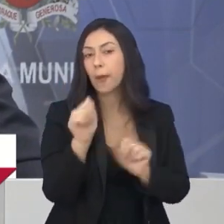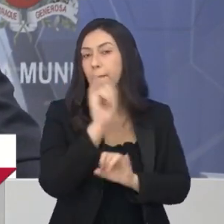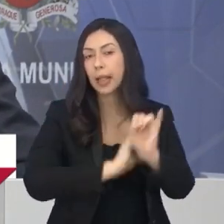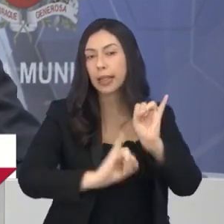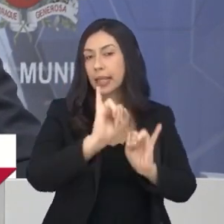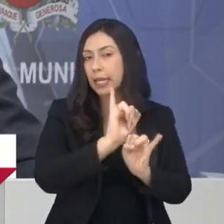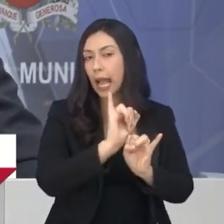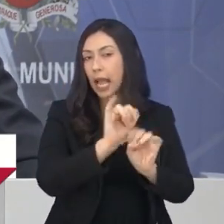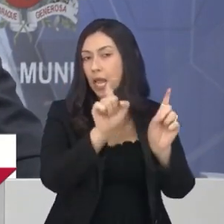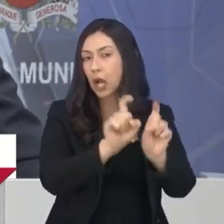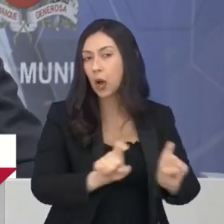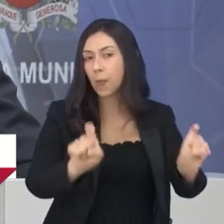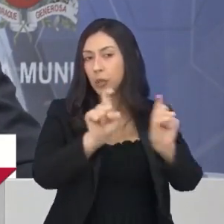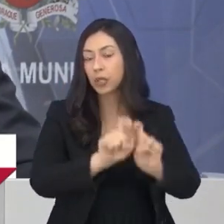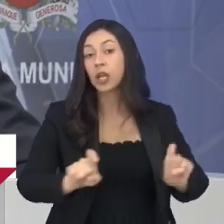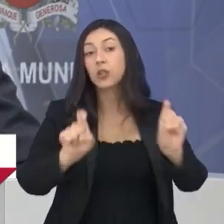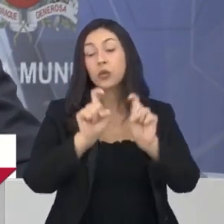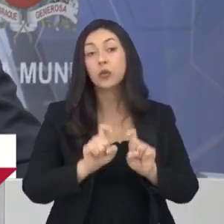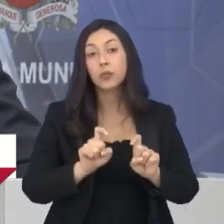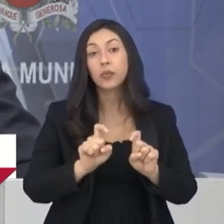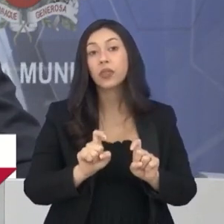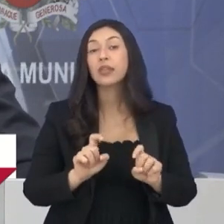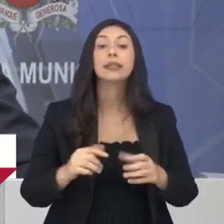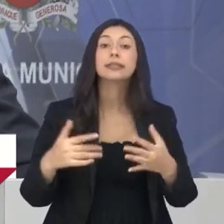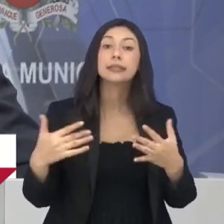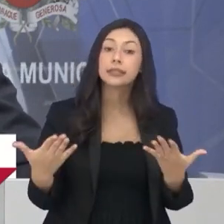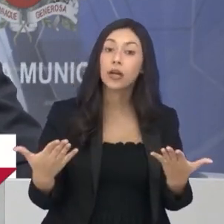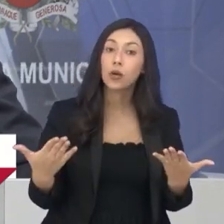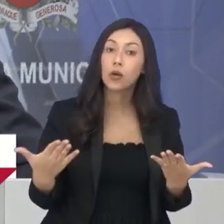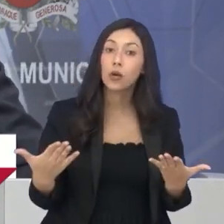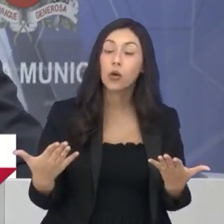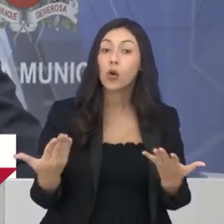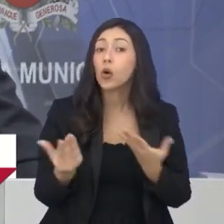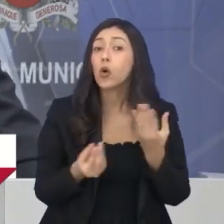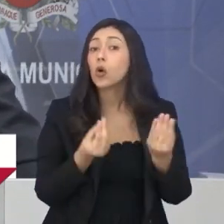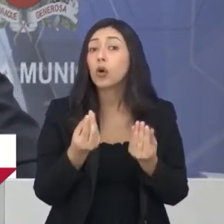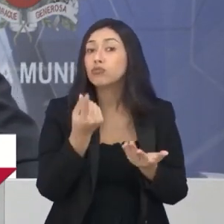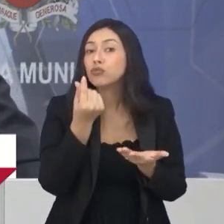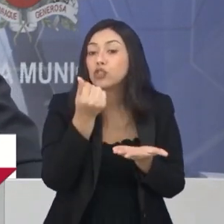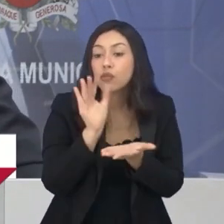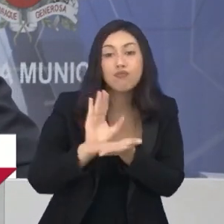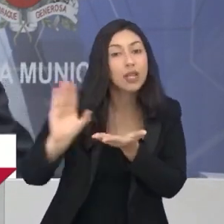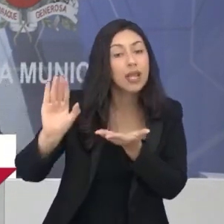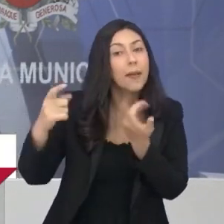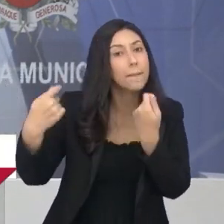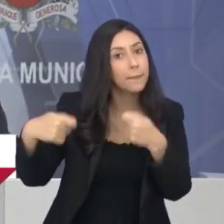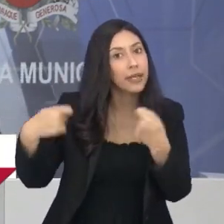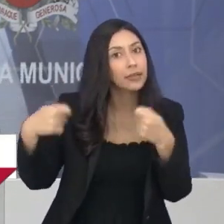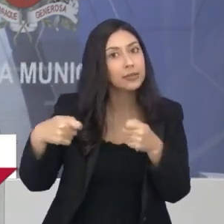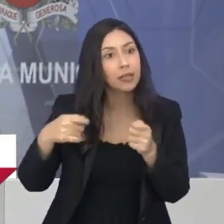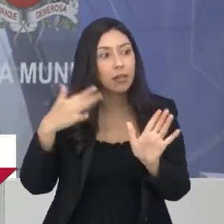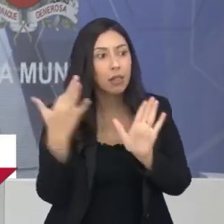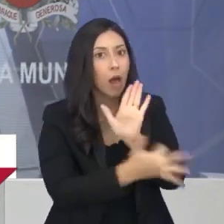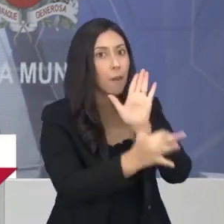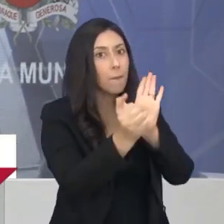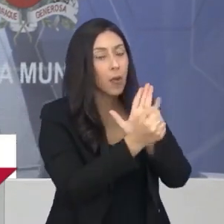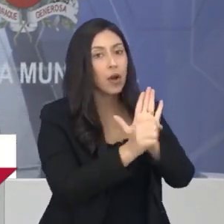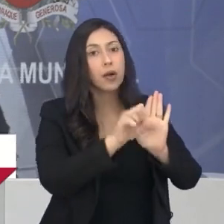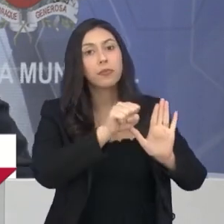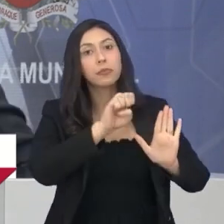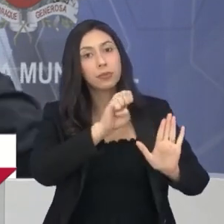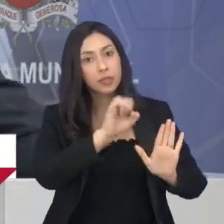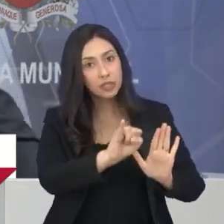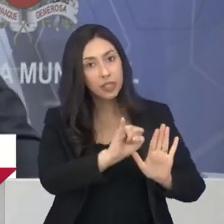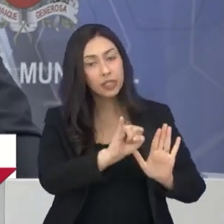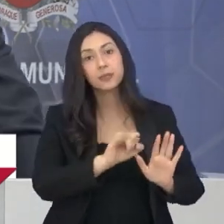breve o governo do estado Só vai repassar dinheiro pros municípios que tiverem implantado seio então dá uma passadinha ali que faz